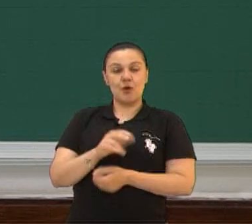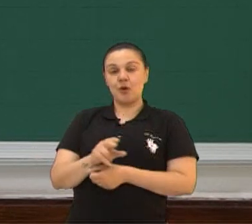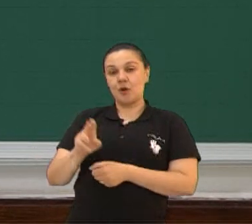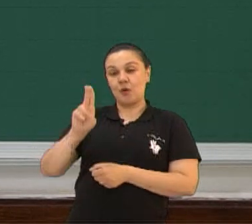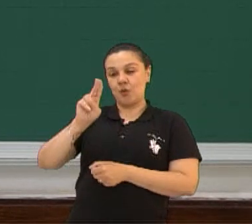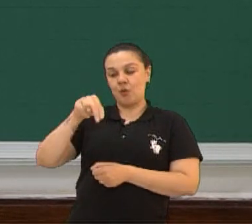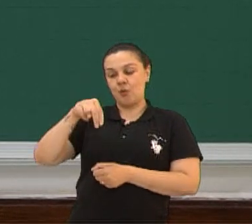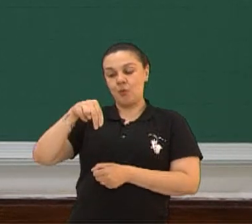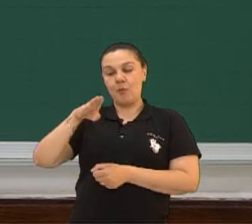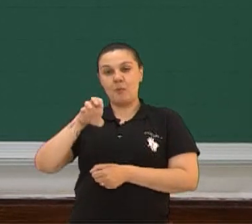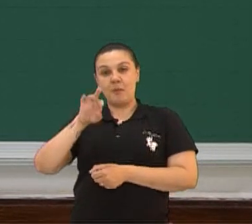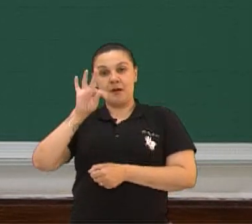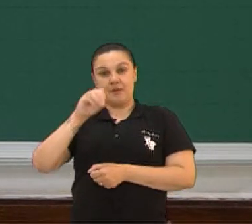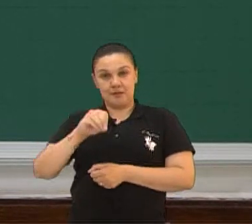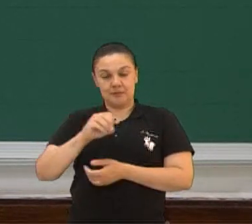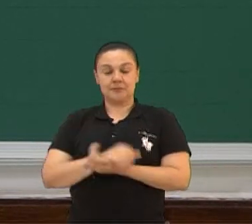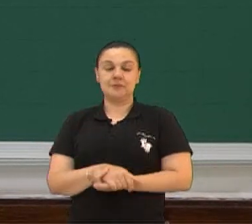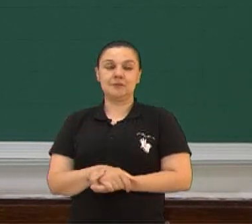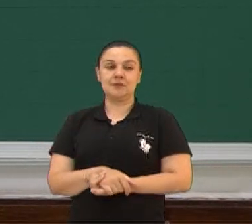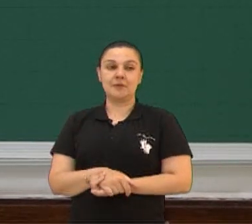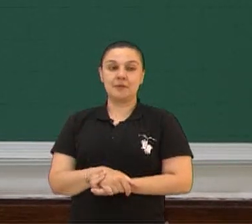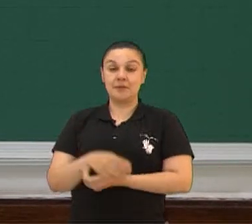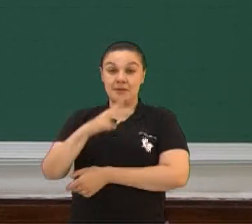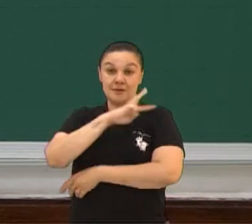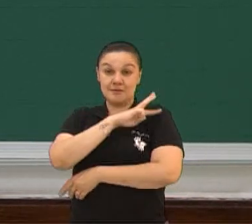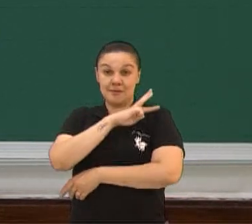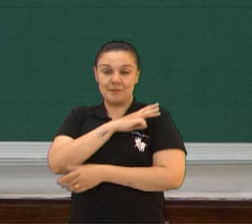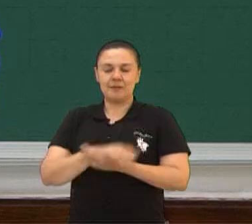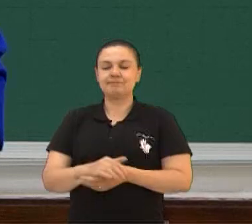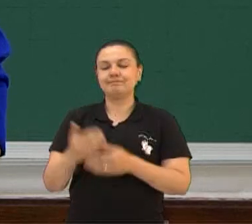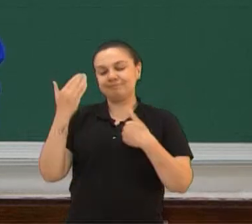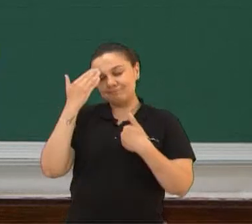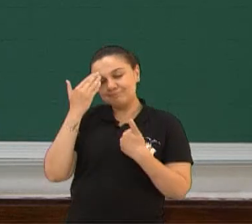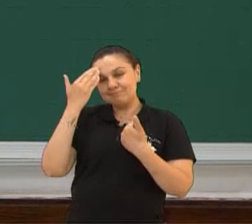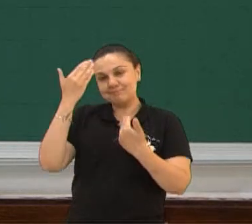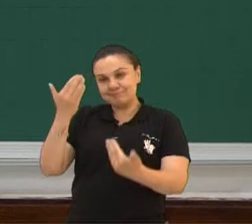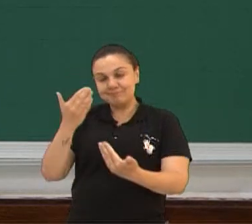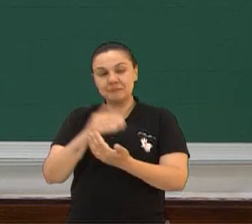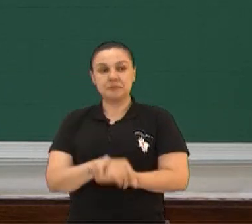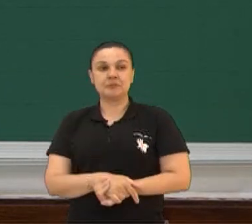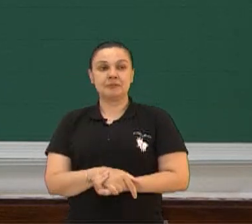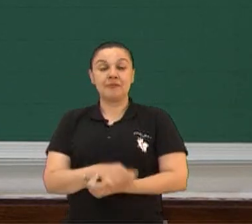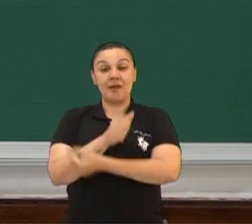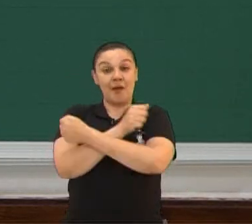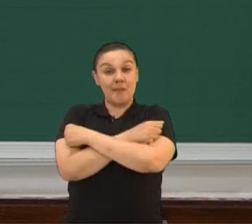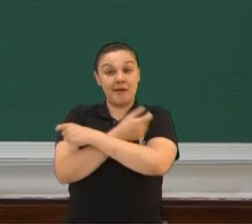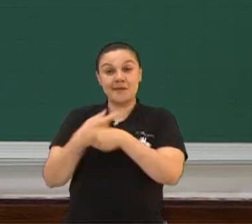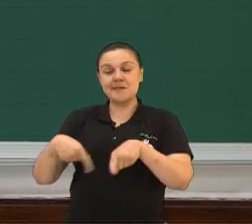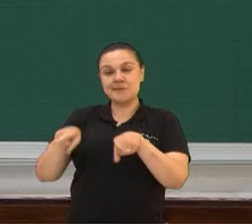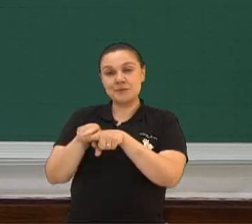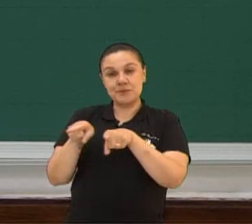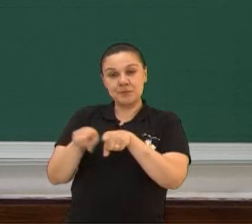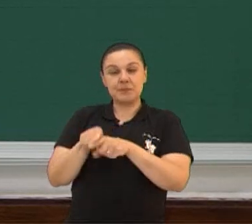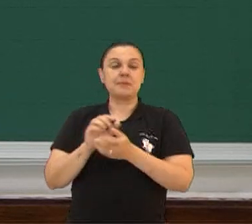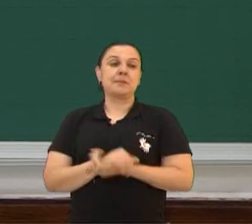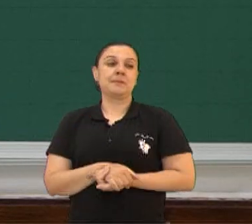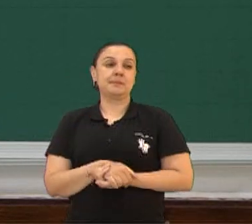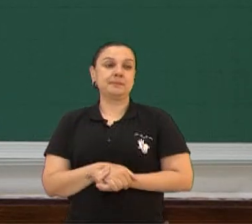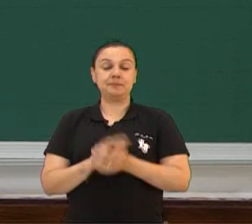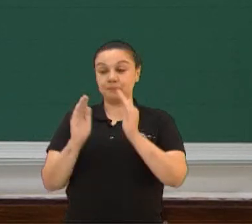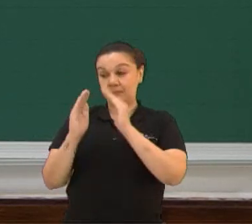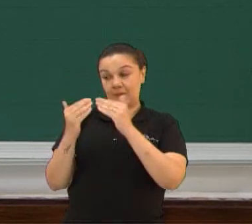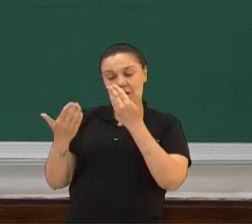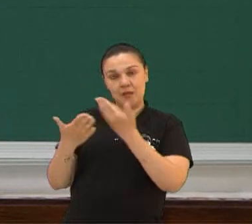de Alencar, tá? Do terceiro ano. Muito obrigado, Maria Eduarda. Quero mandar um abraço aqui para o pessoal do